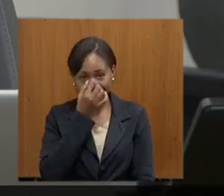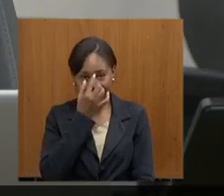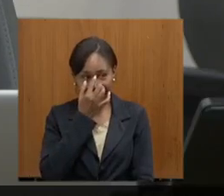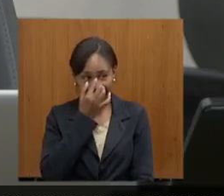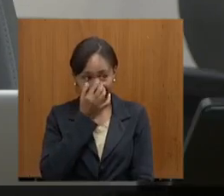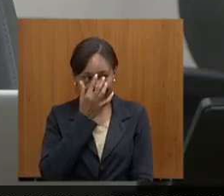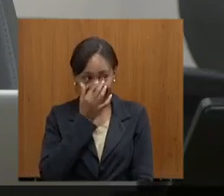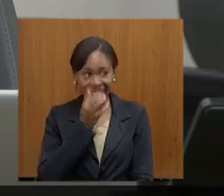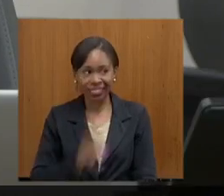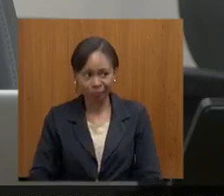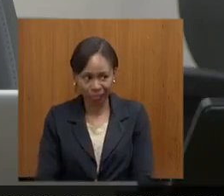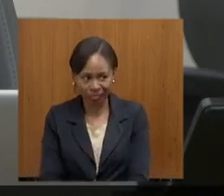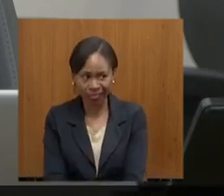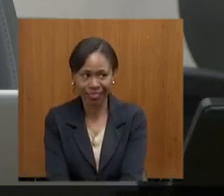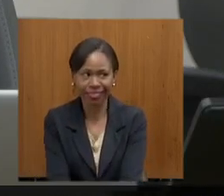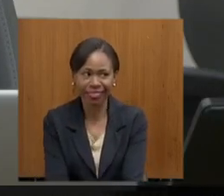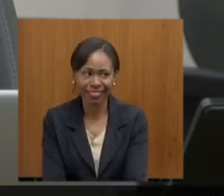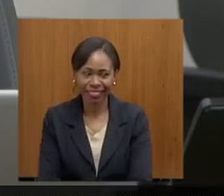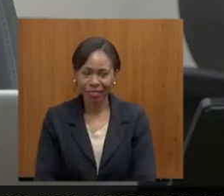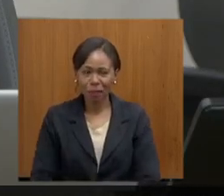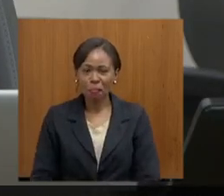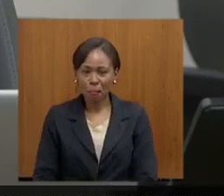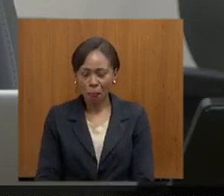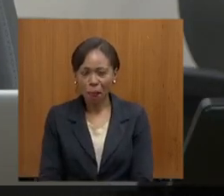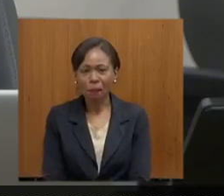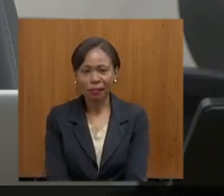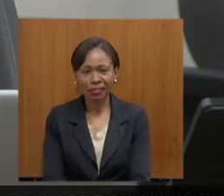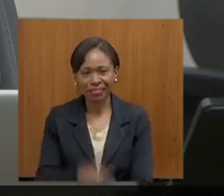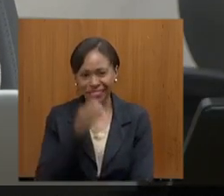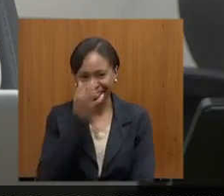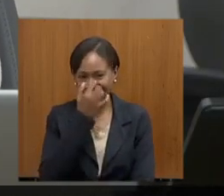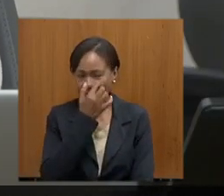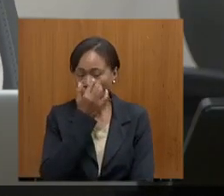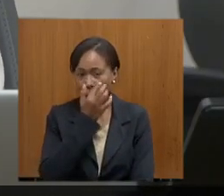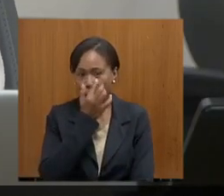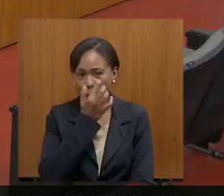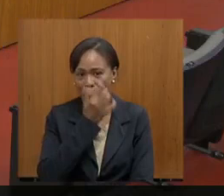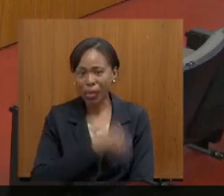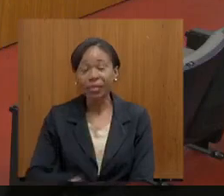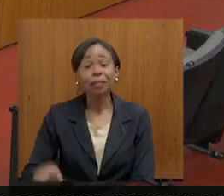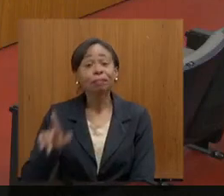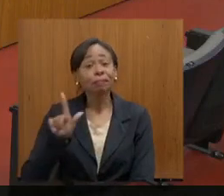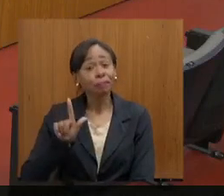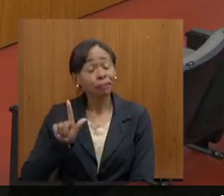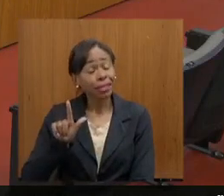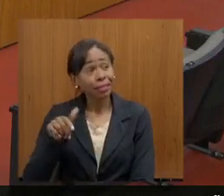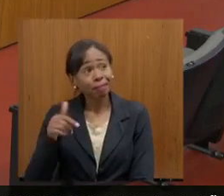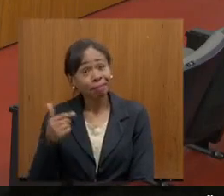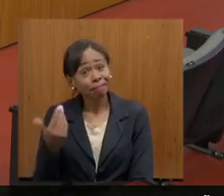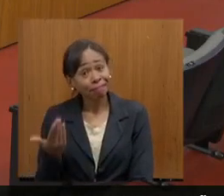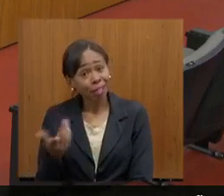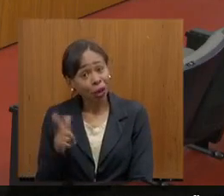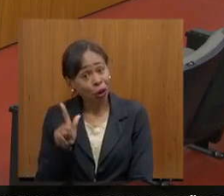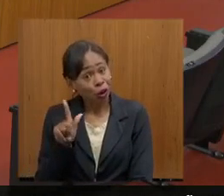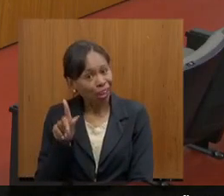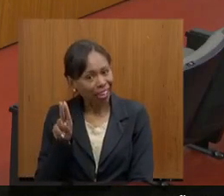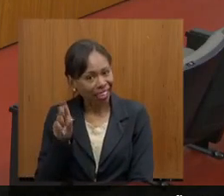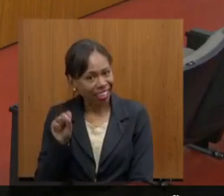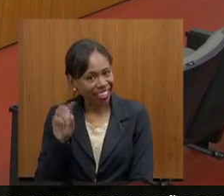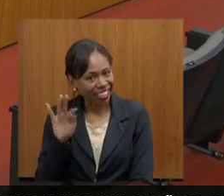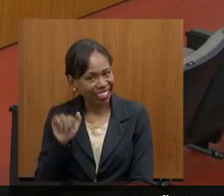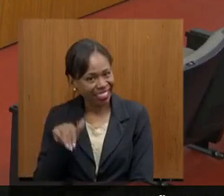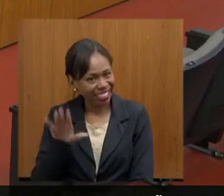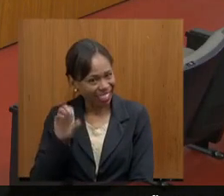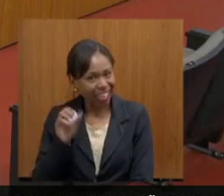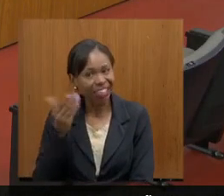momento da palavra o Antônio Carlos Arantes Doutor Gustavo eu tô preocupada com a sua imagem você precisa ficar